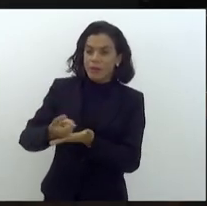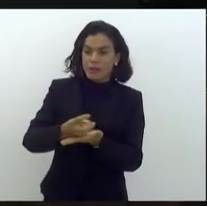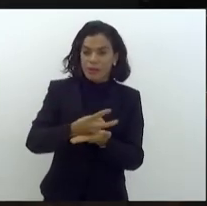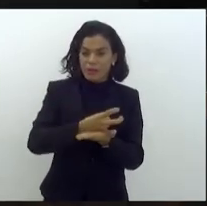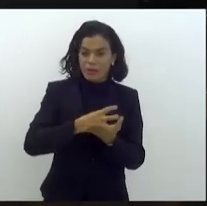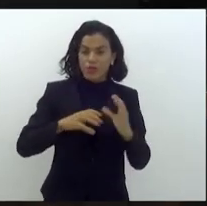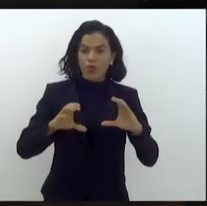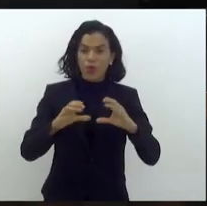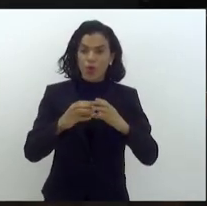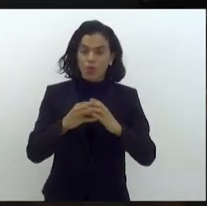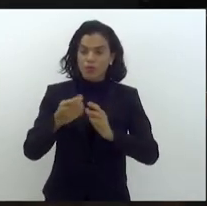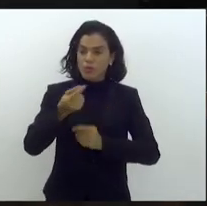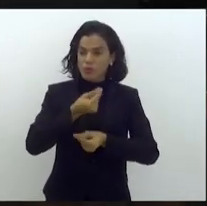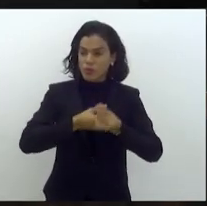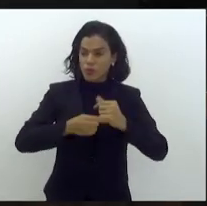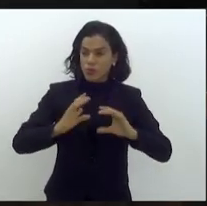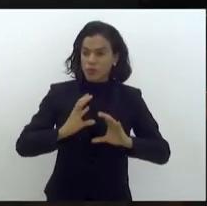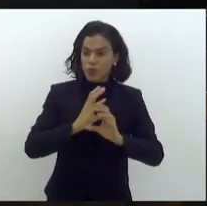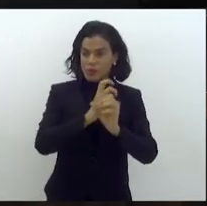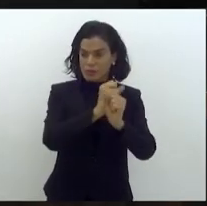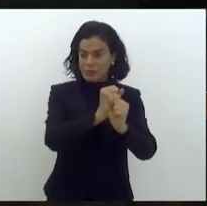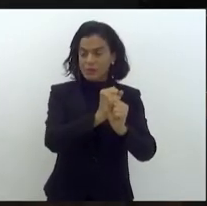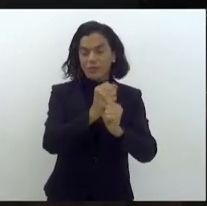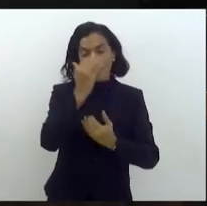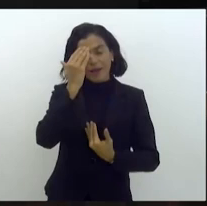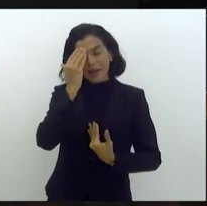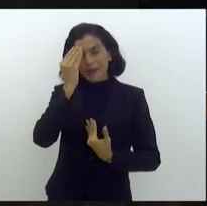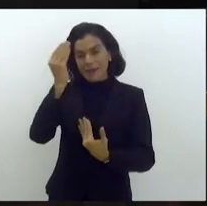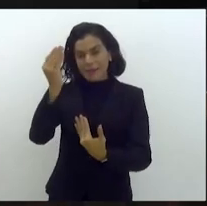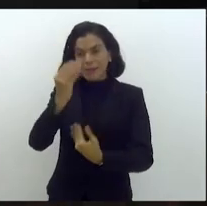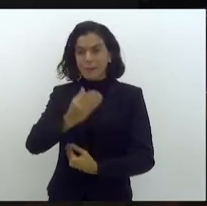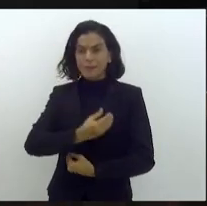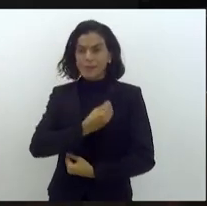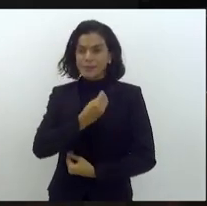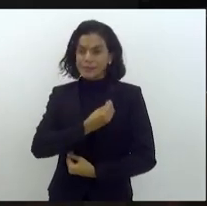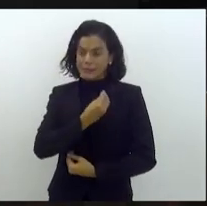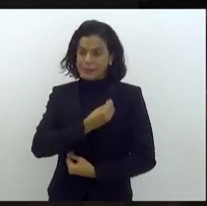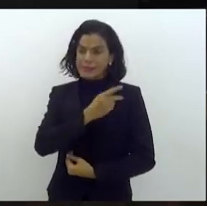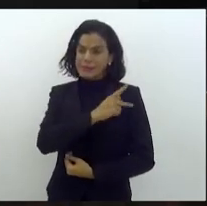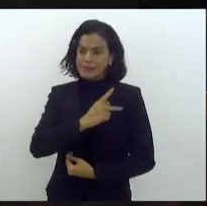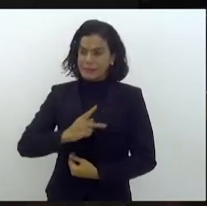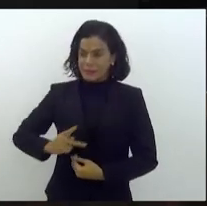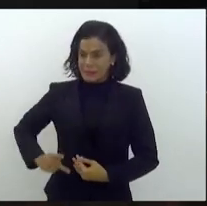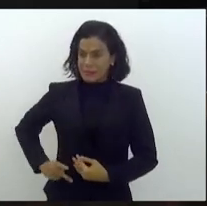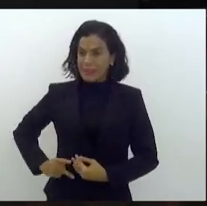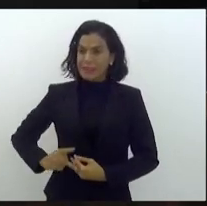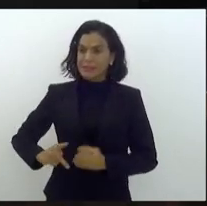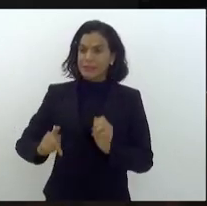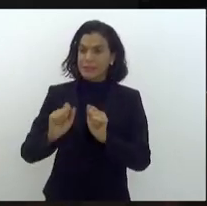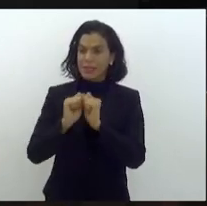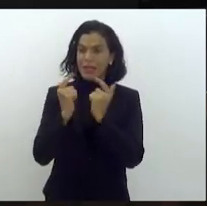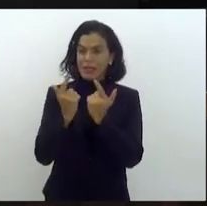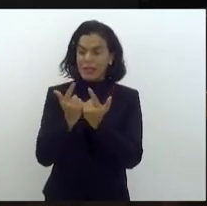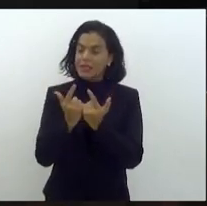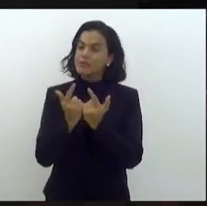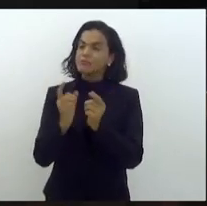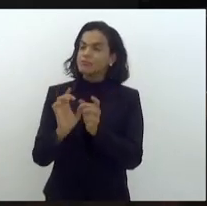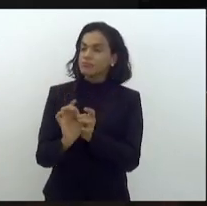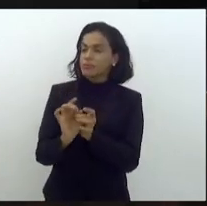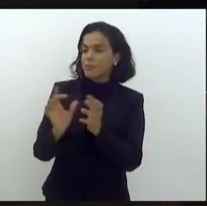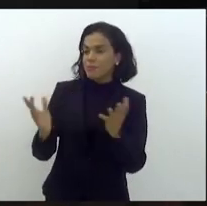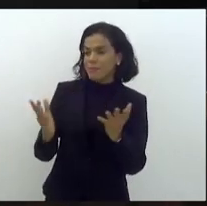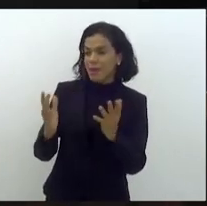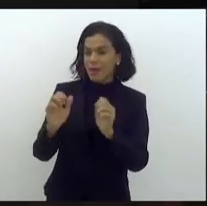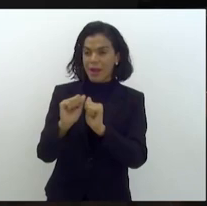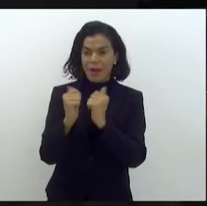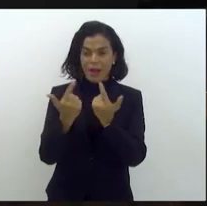junto com a comissão de orçamento agradecer a presença da casa por ceder o espaço para nós que